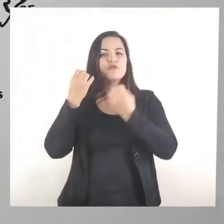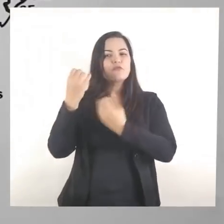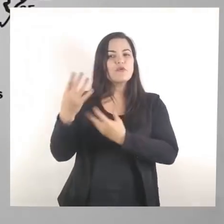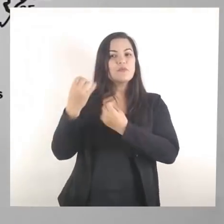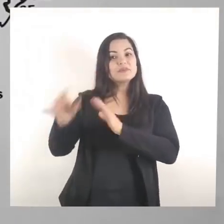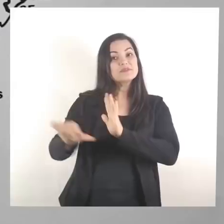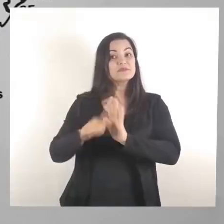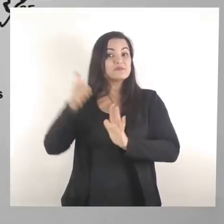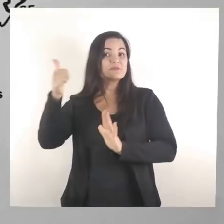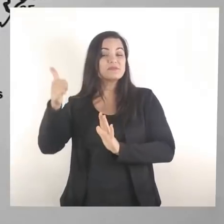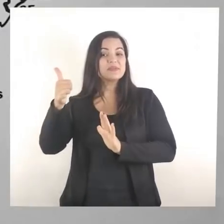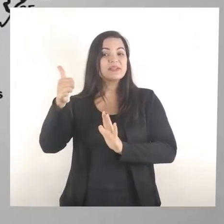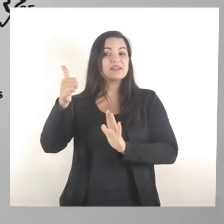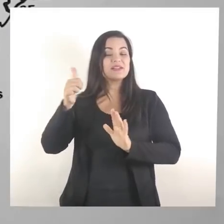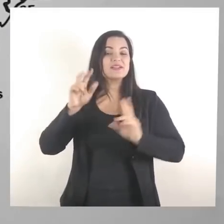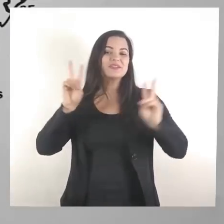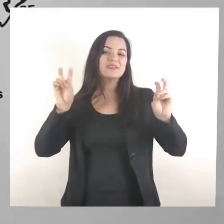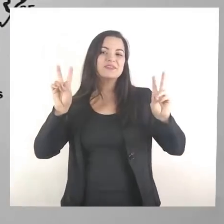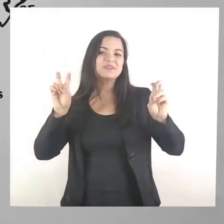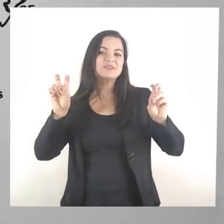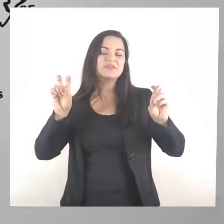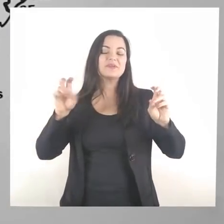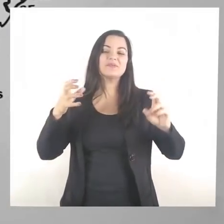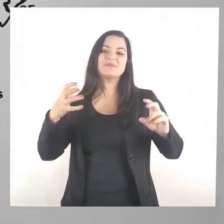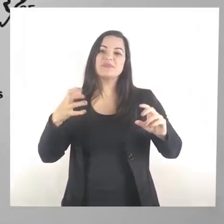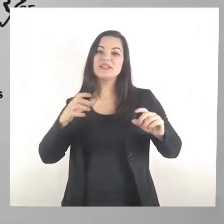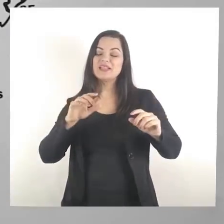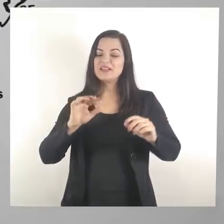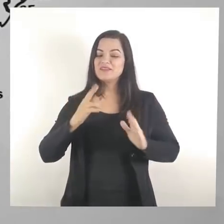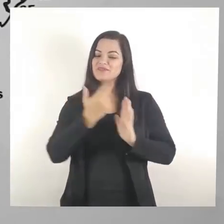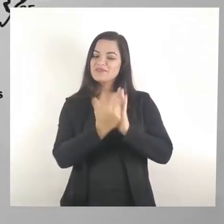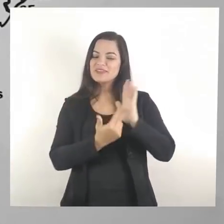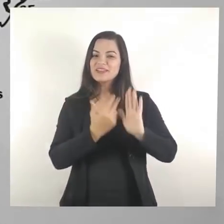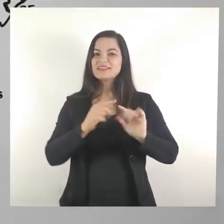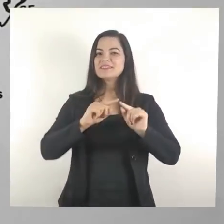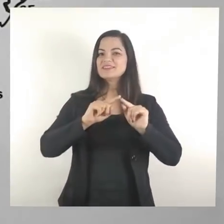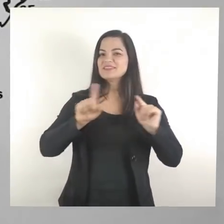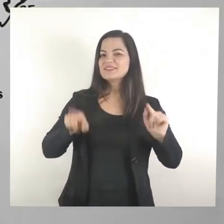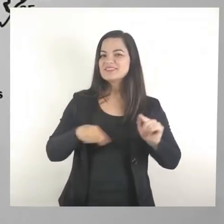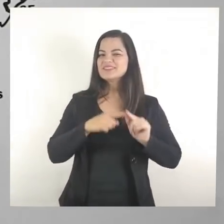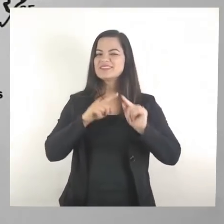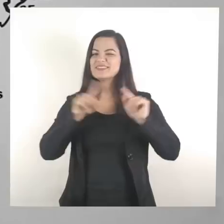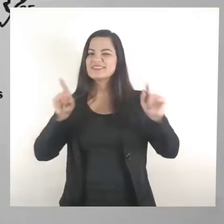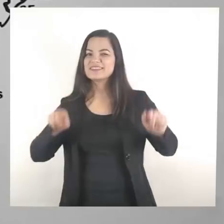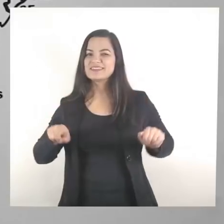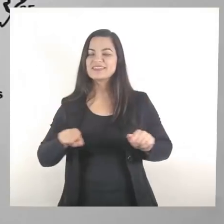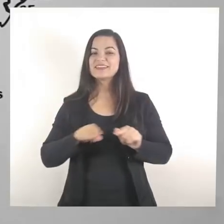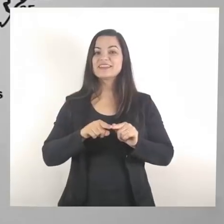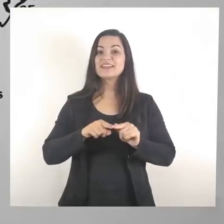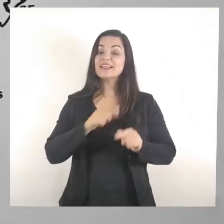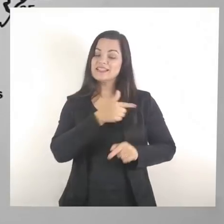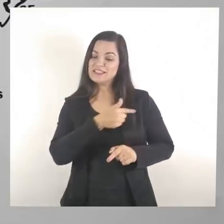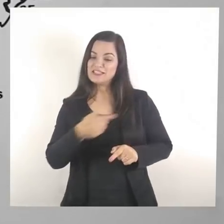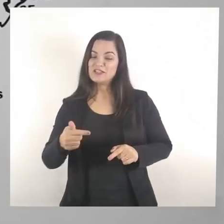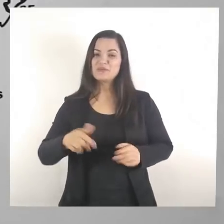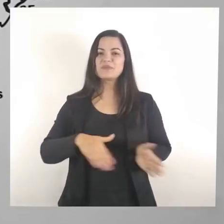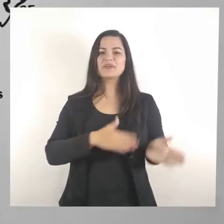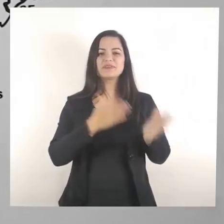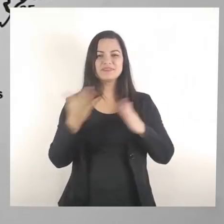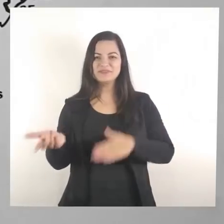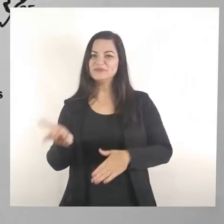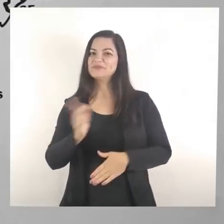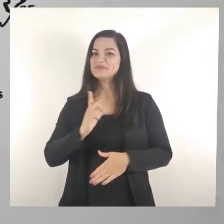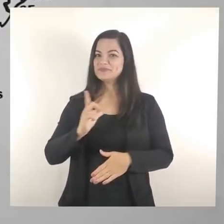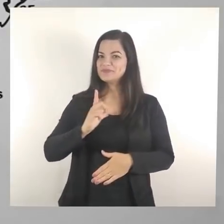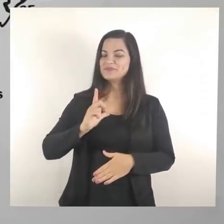que nós temos sobre as figuras geométricas que farão parte da nossa semana, isso eu já te contei ontem. Então, agora